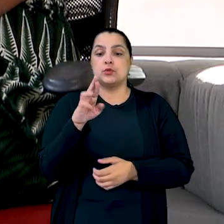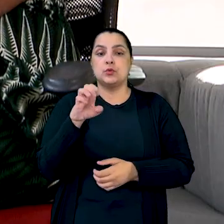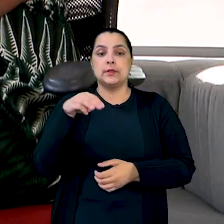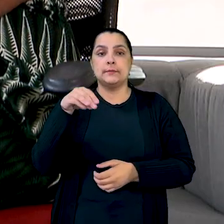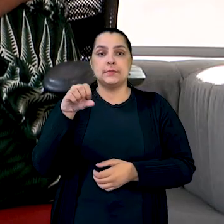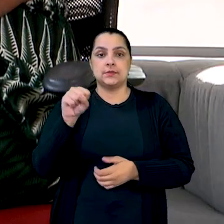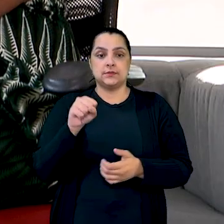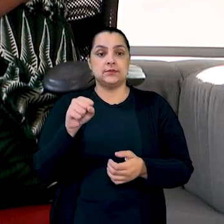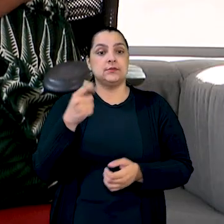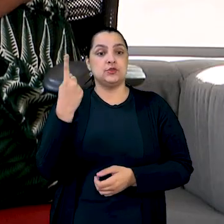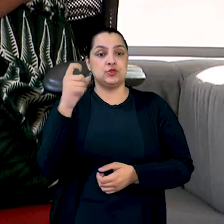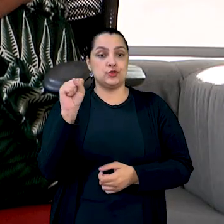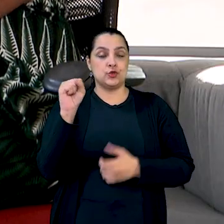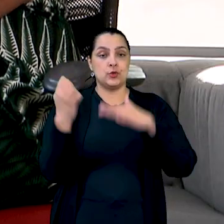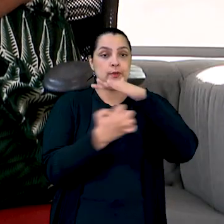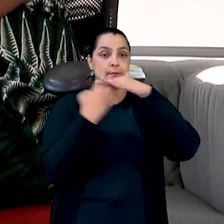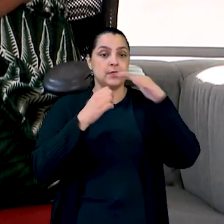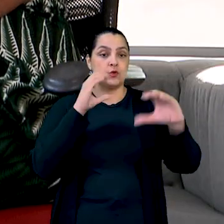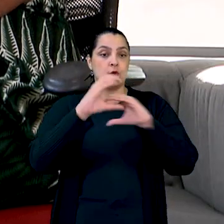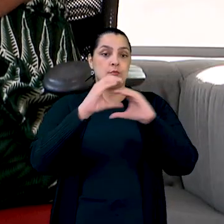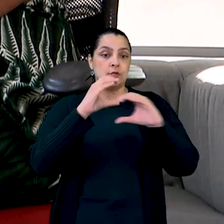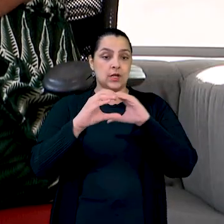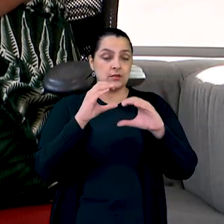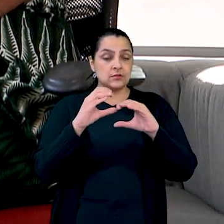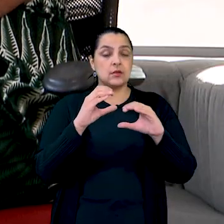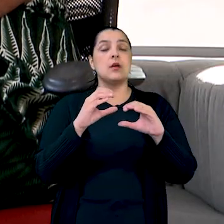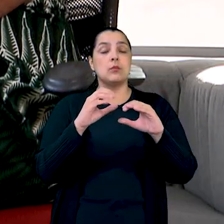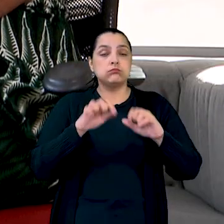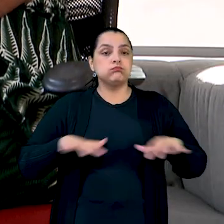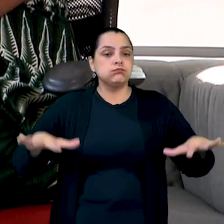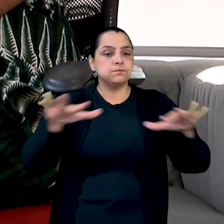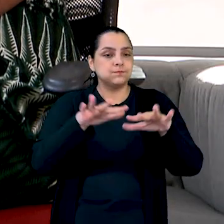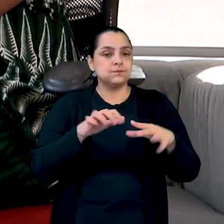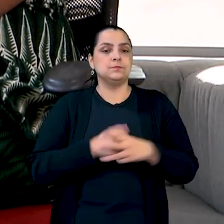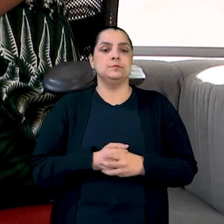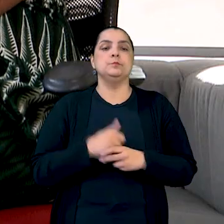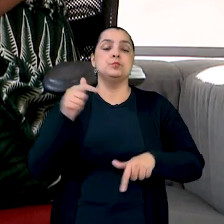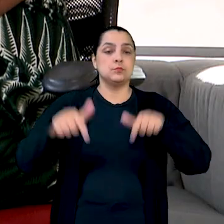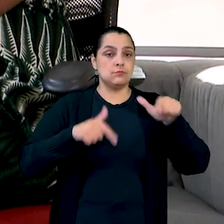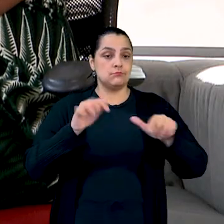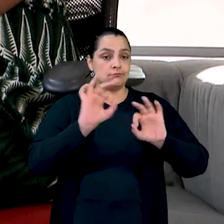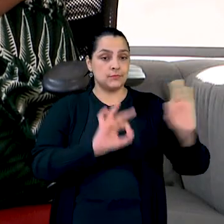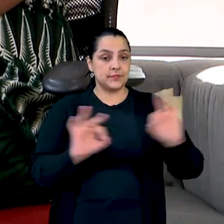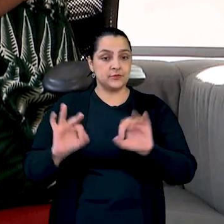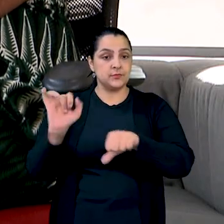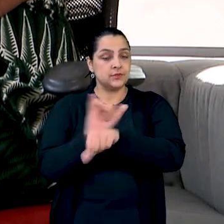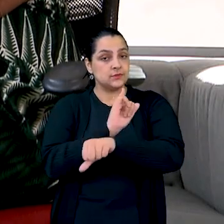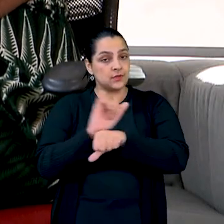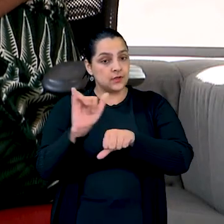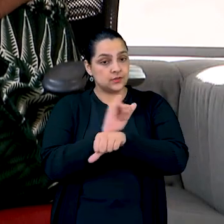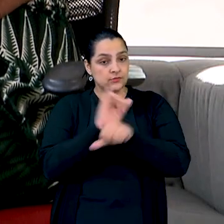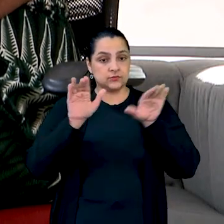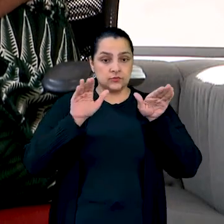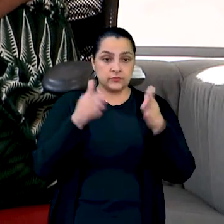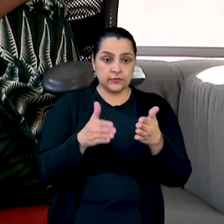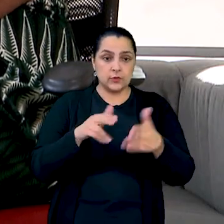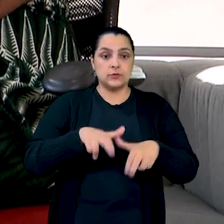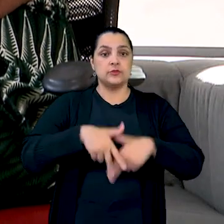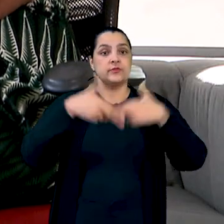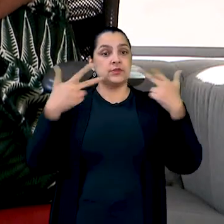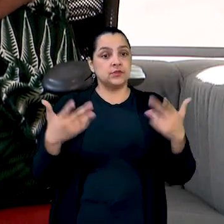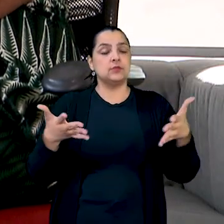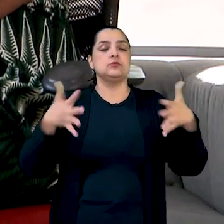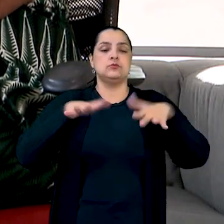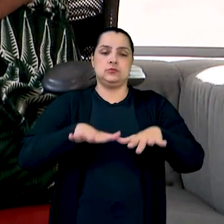Dreamers. Somos 18 empresas na área da comunicação e do entretenimento e eu trabalho com planejamento estratégico voltado